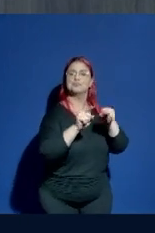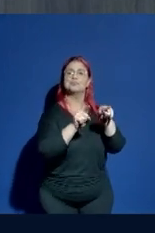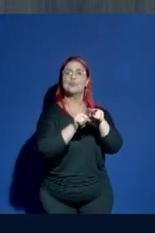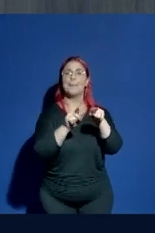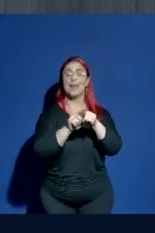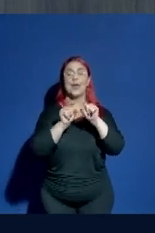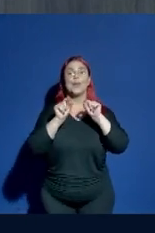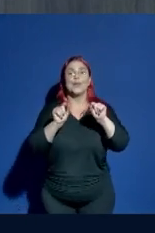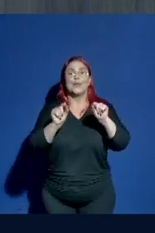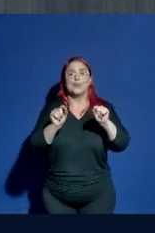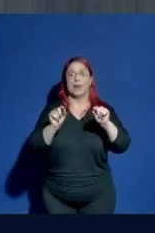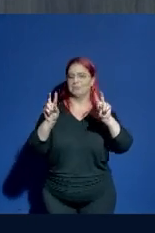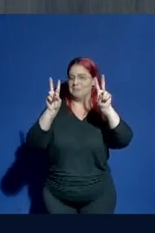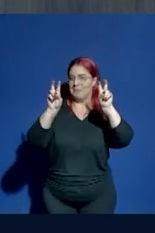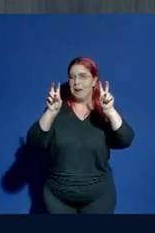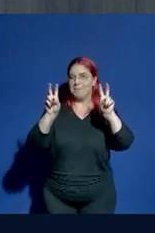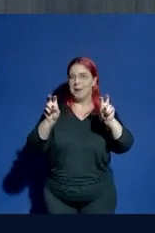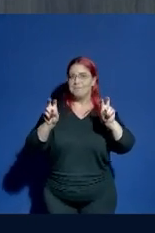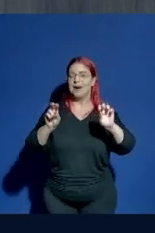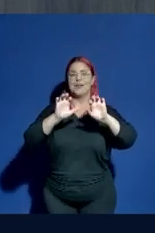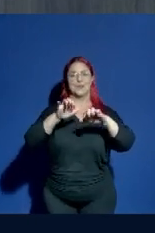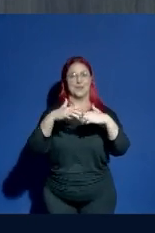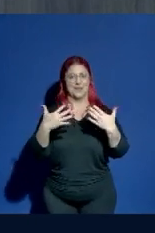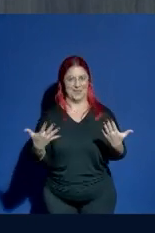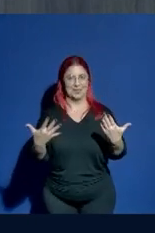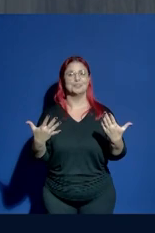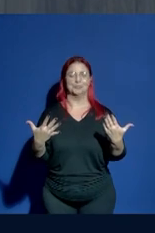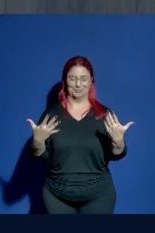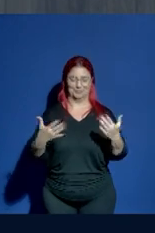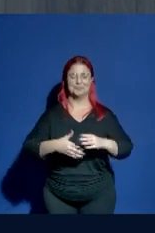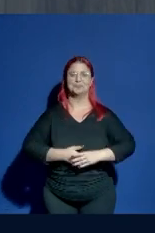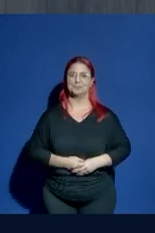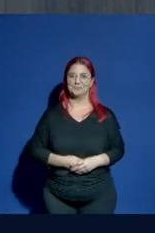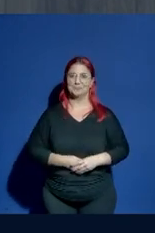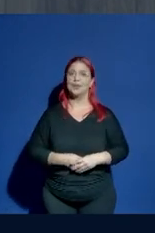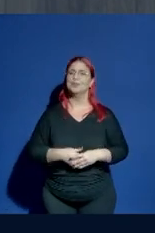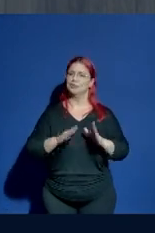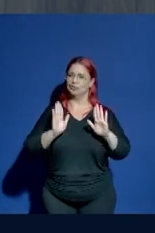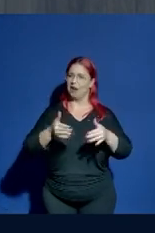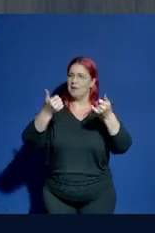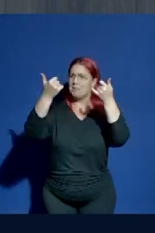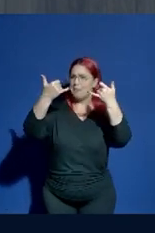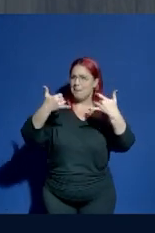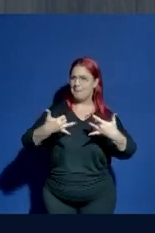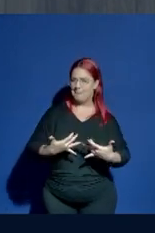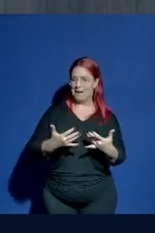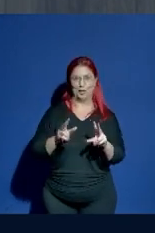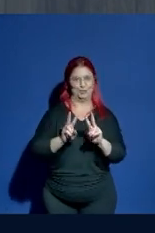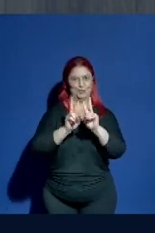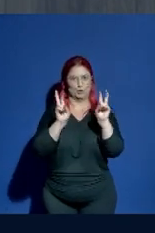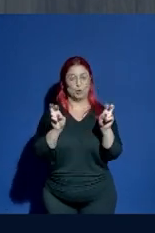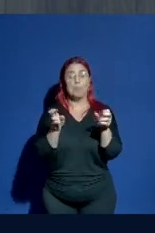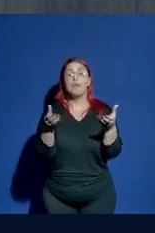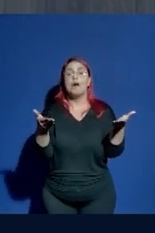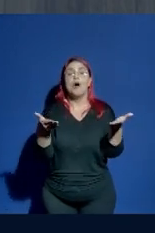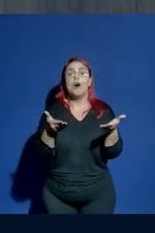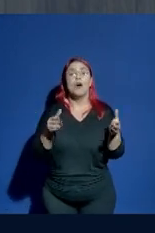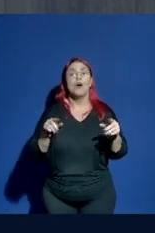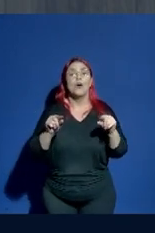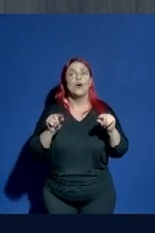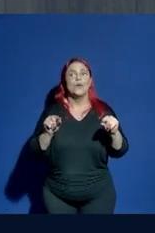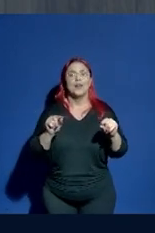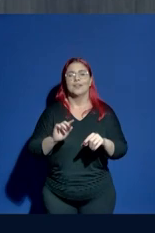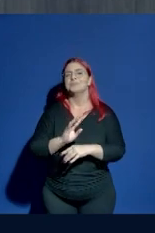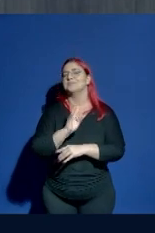causas do eventos estão sendo avaliadas o evento já foi excessivamente acho que é Explicado e discutido e a gente tá aqui para conhecer um pouquinho